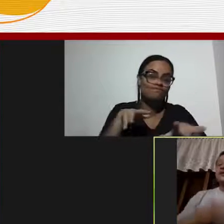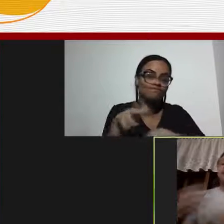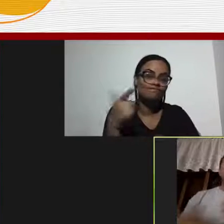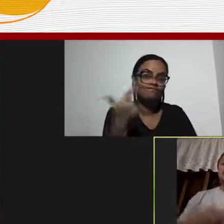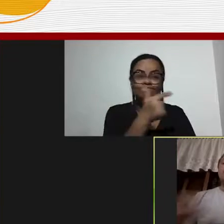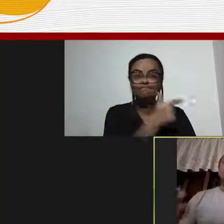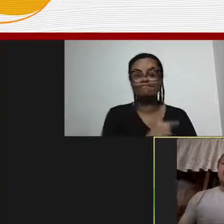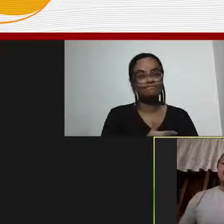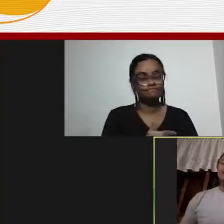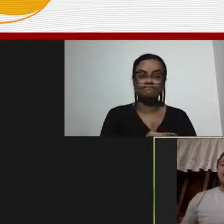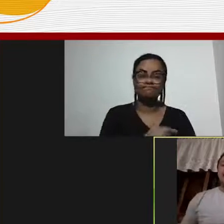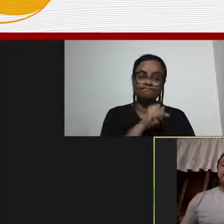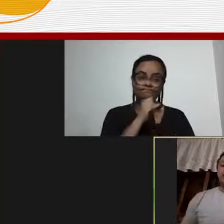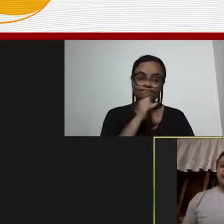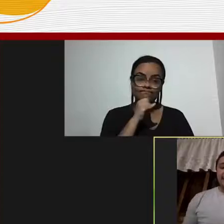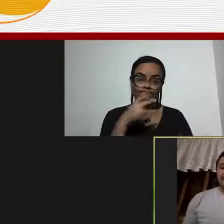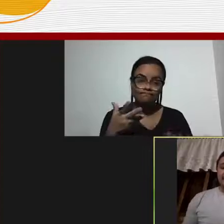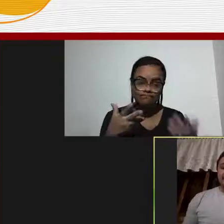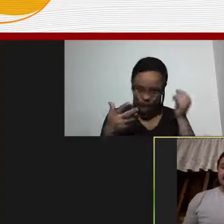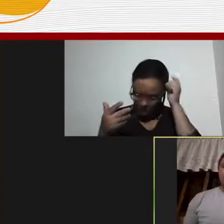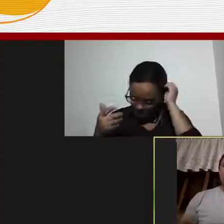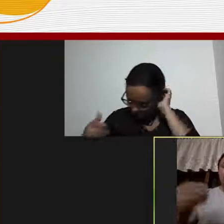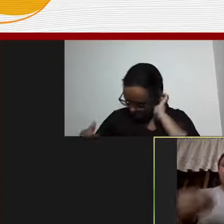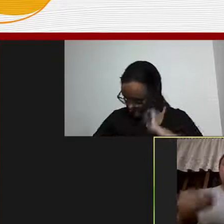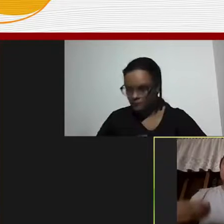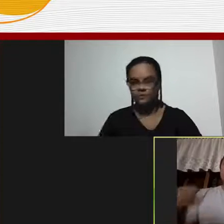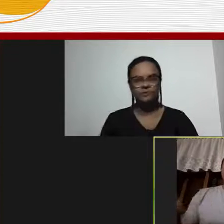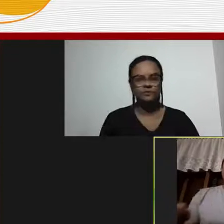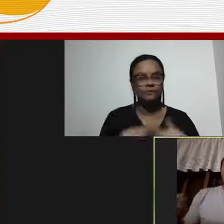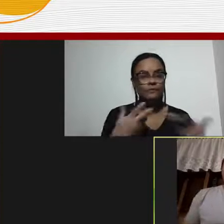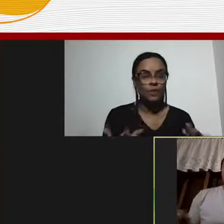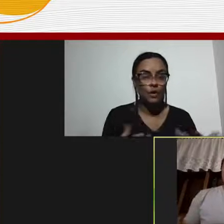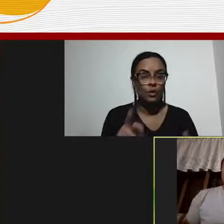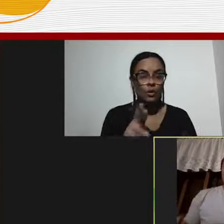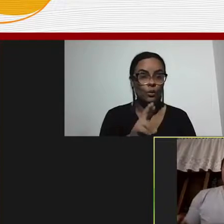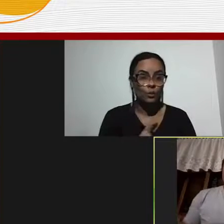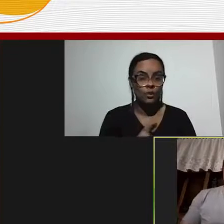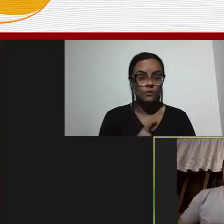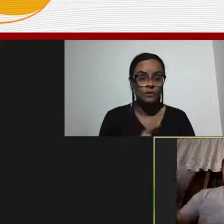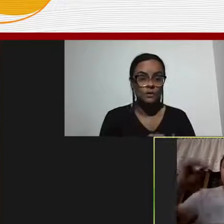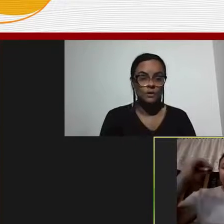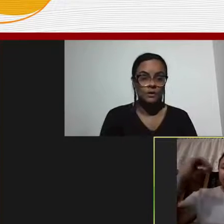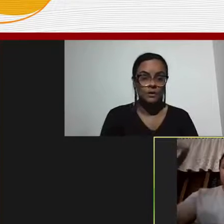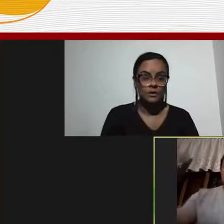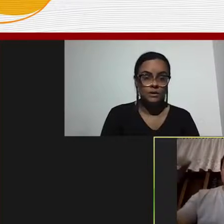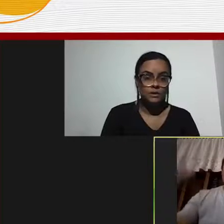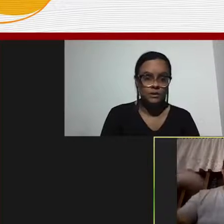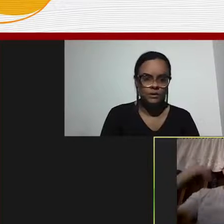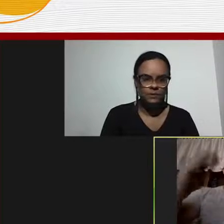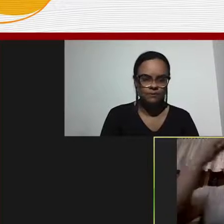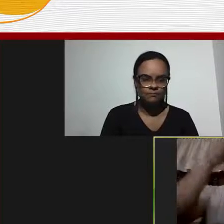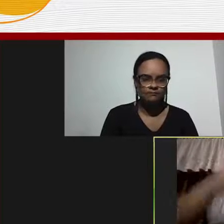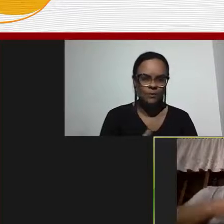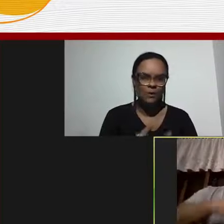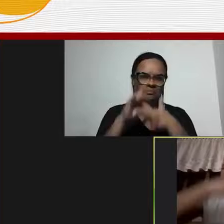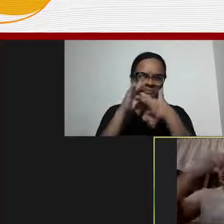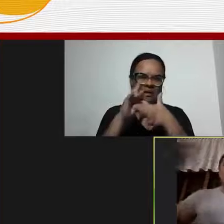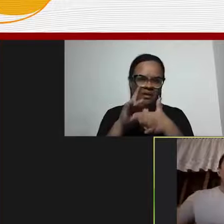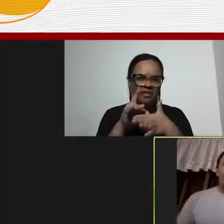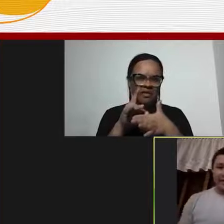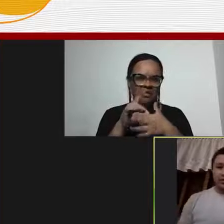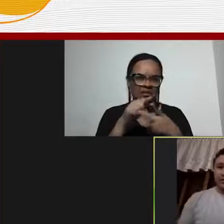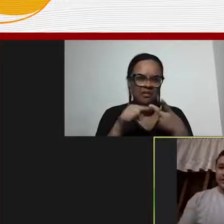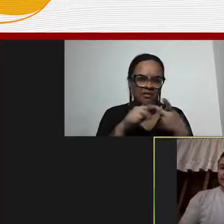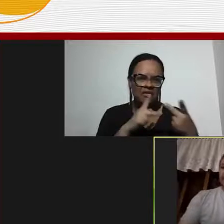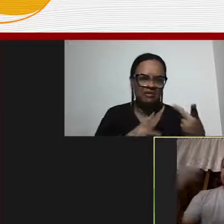mas, infelizmente, não há essa fiscalização. Então, respondendo a tua pergunta, né, tendo um gestor, tendo um presidente